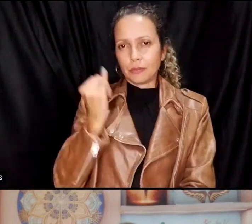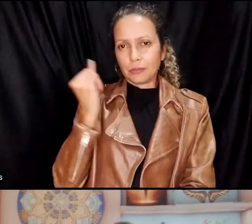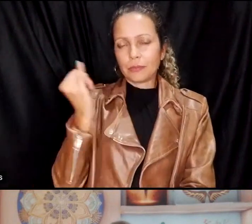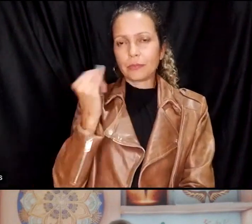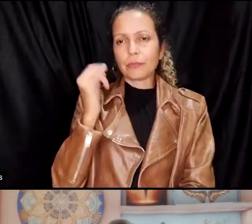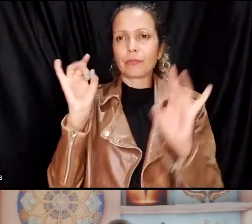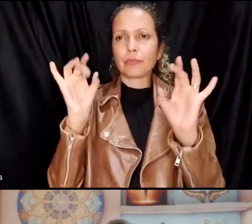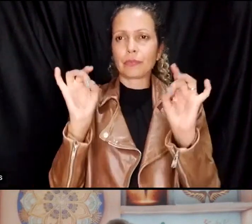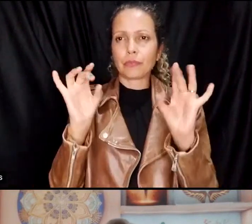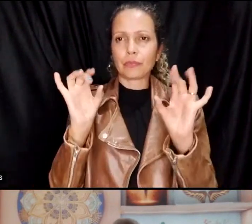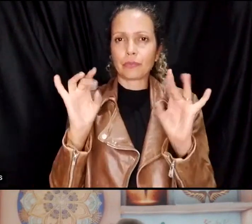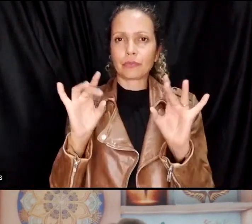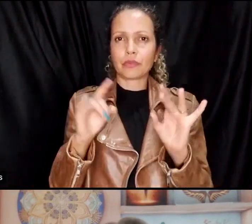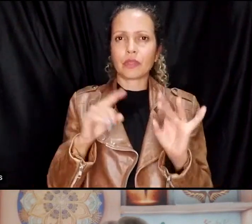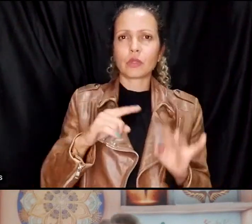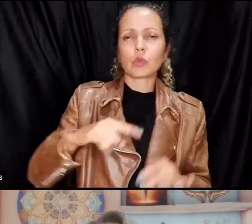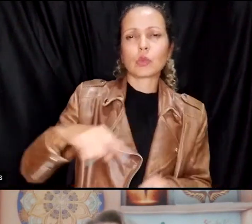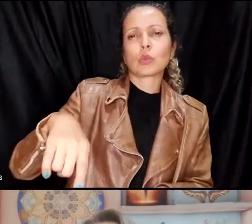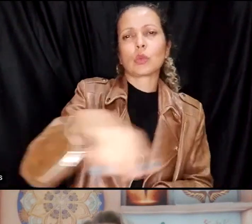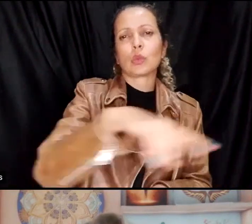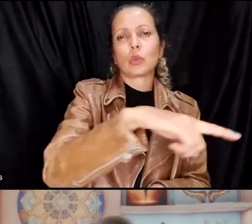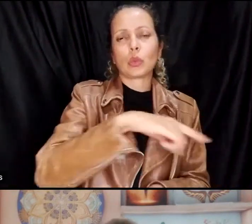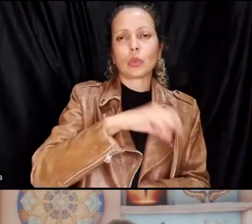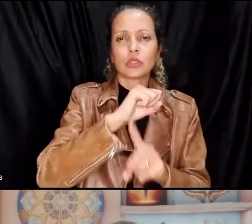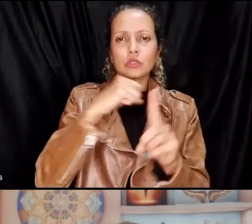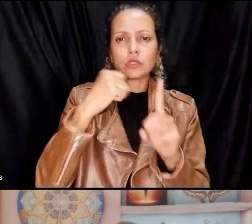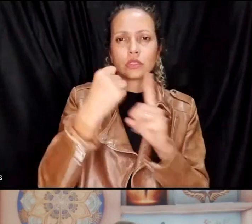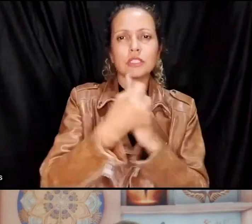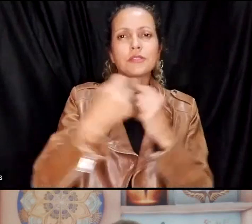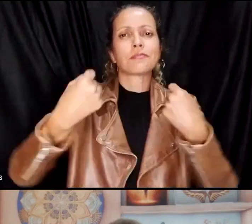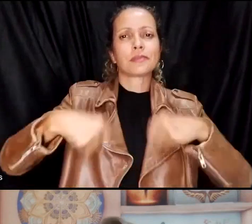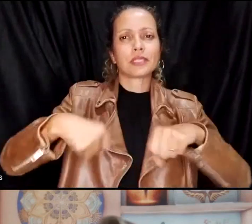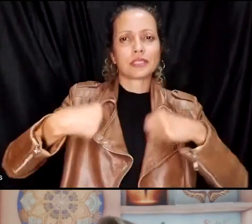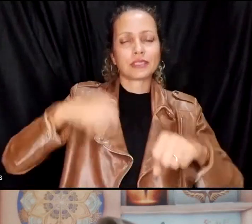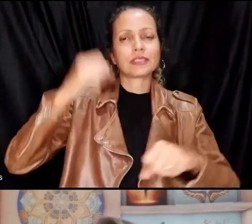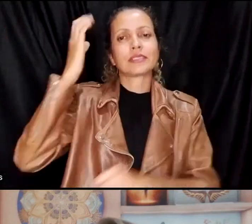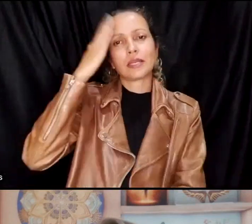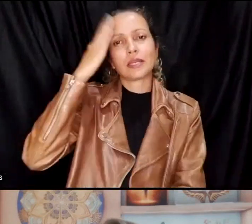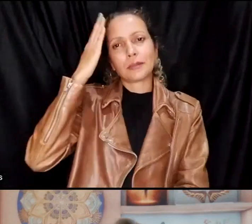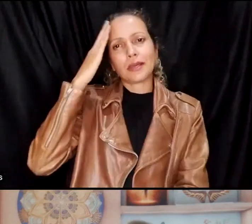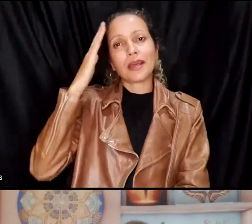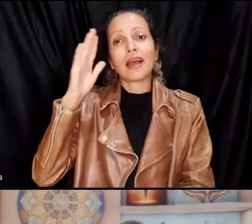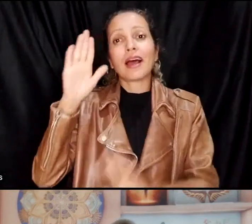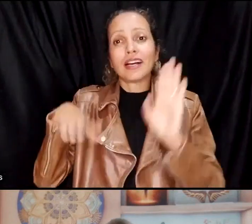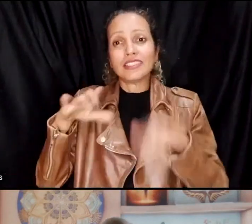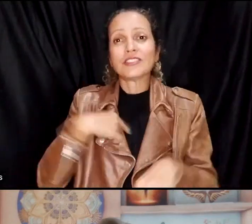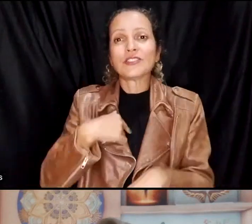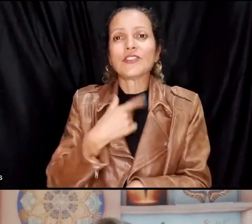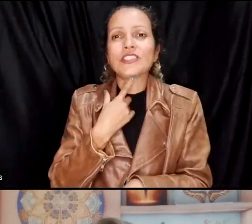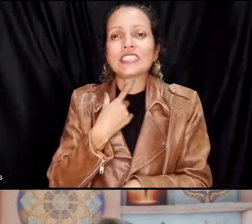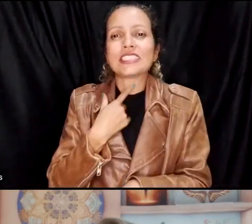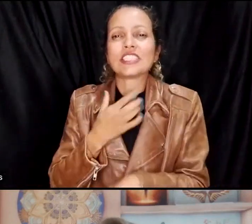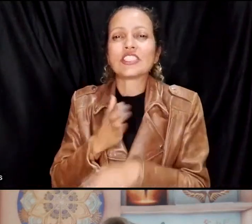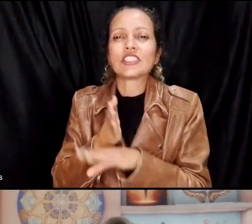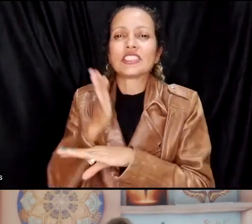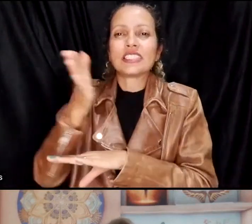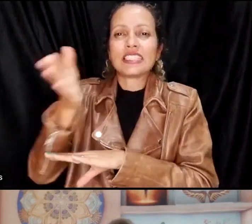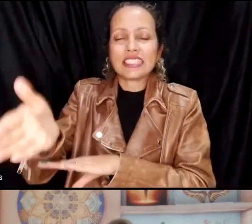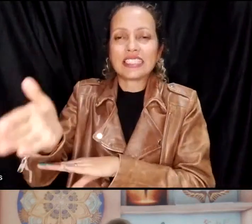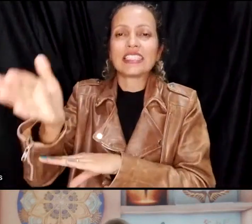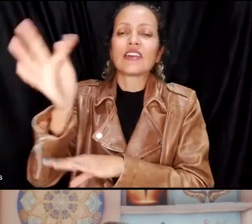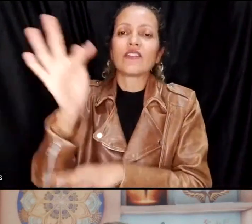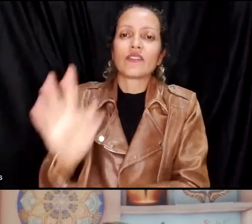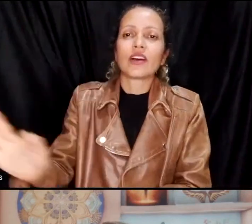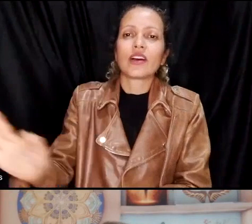precisava saber. Às vezes, eu tenho vontade, eu queria ir para as universidades, sabe, para levar esse conhecimento.